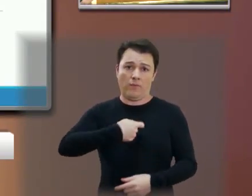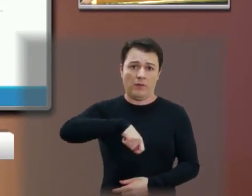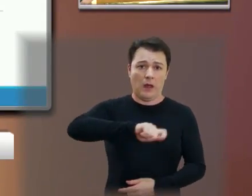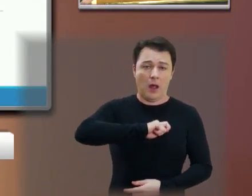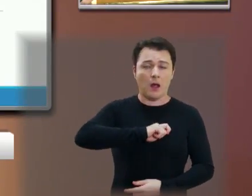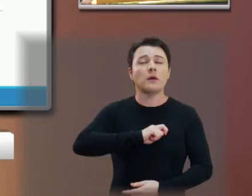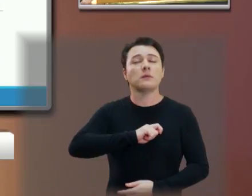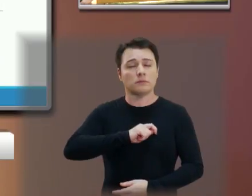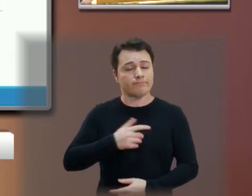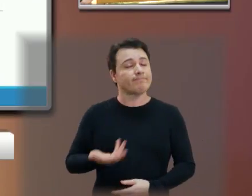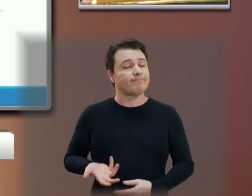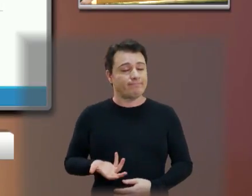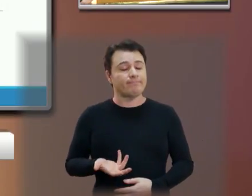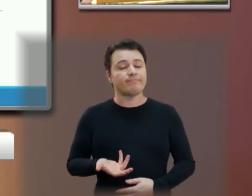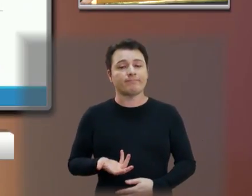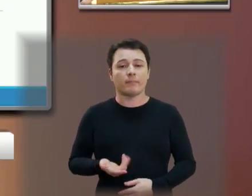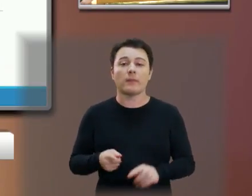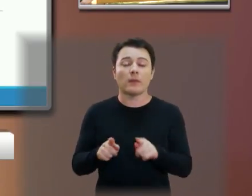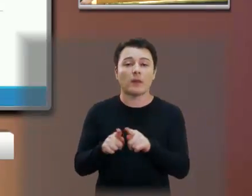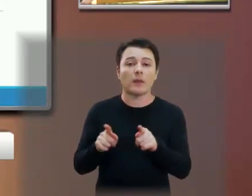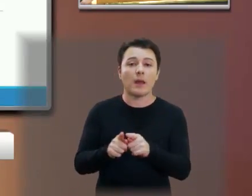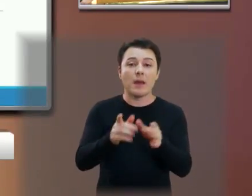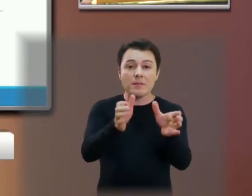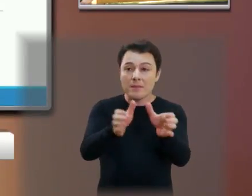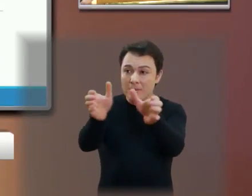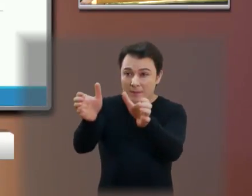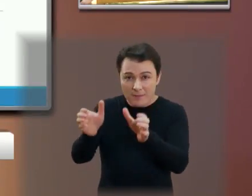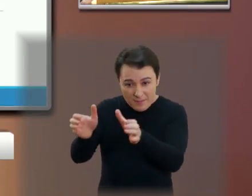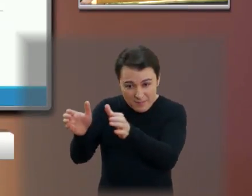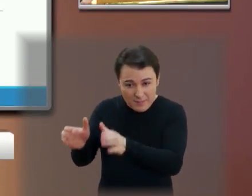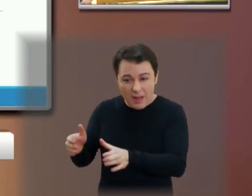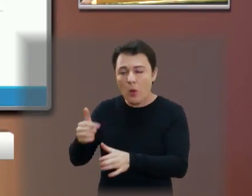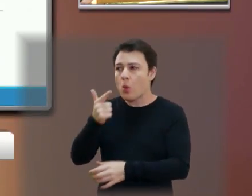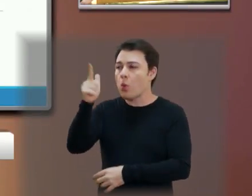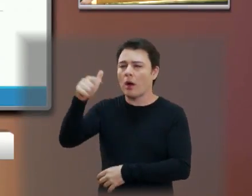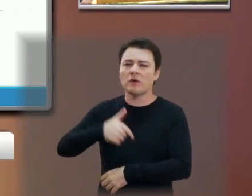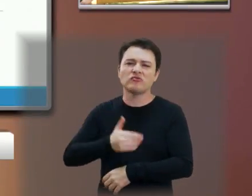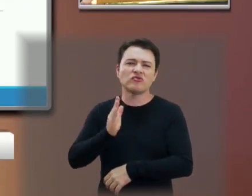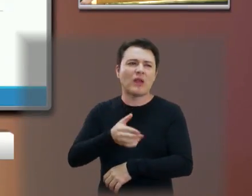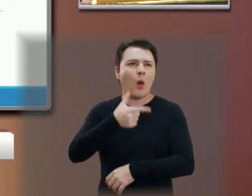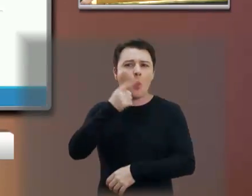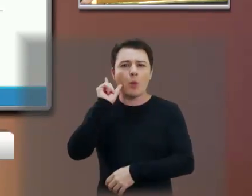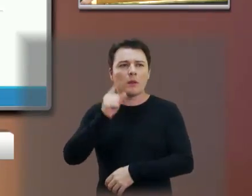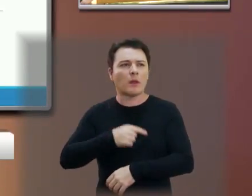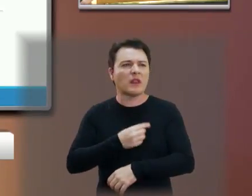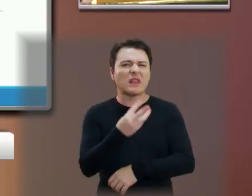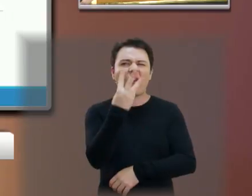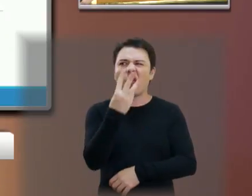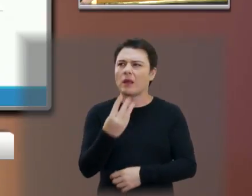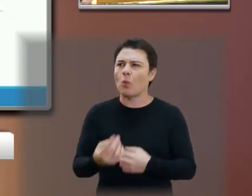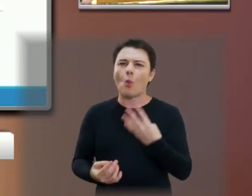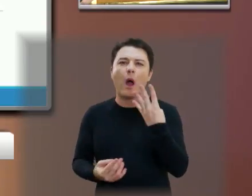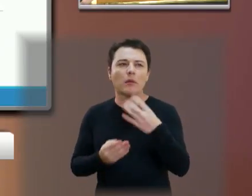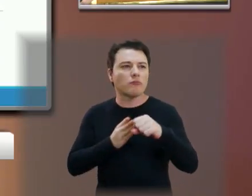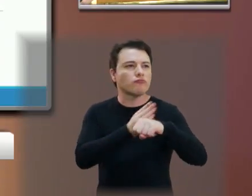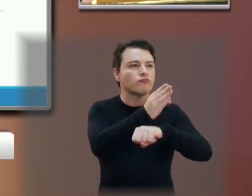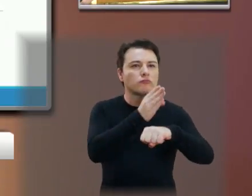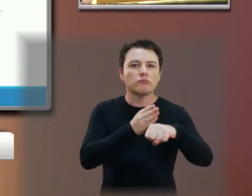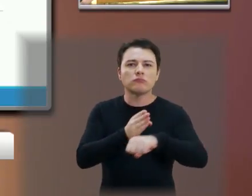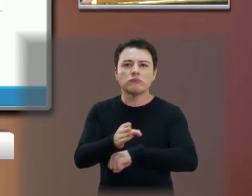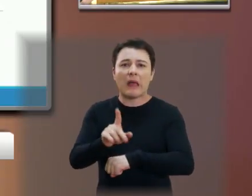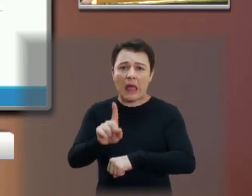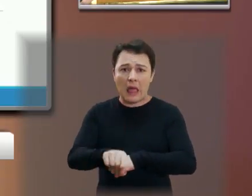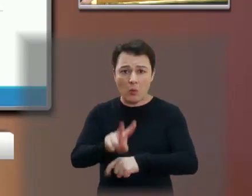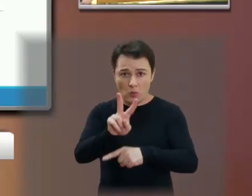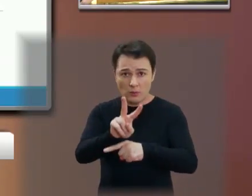fiscalizar e ver. E outros bairros também, que eu fui em 3, 4 bairros ontem, você vê que zeladoria tá muito